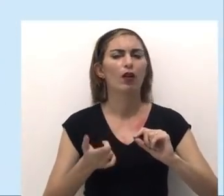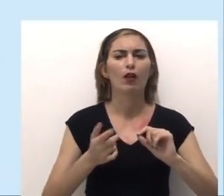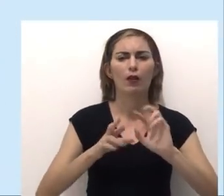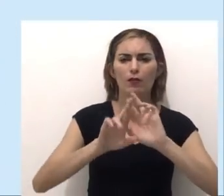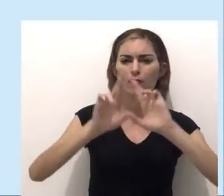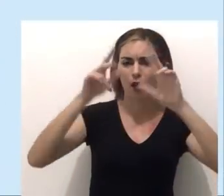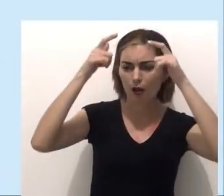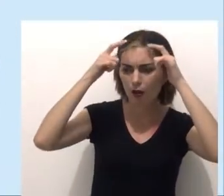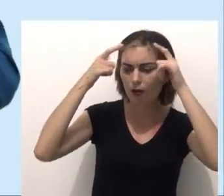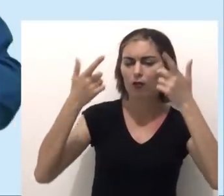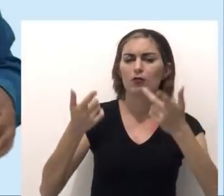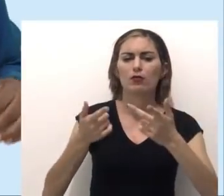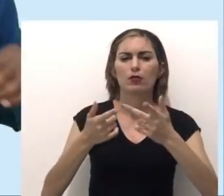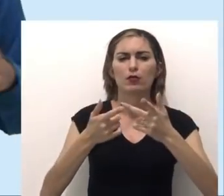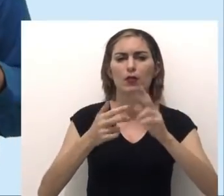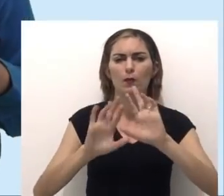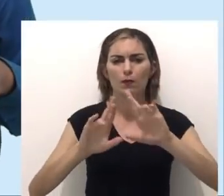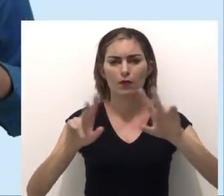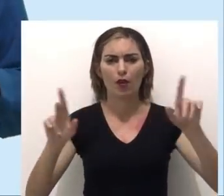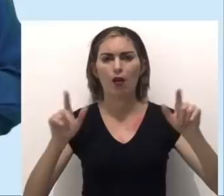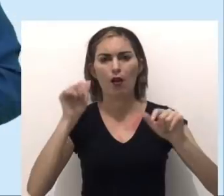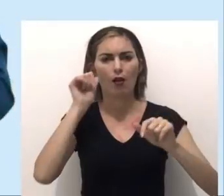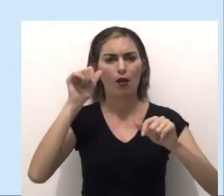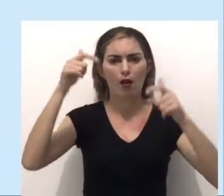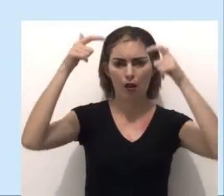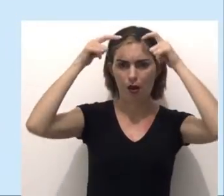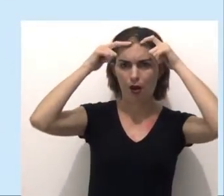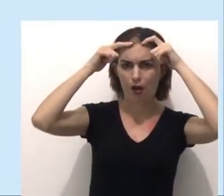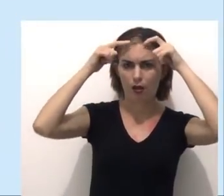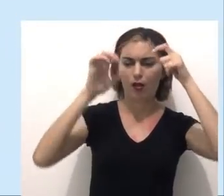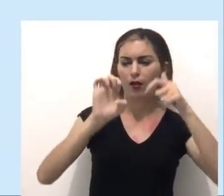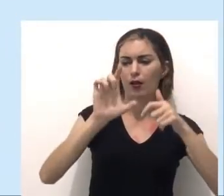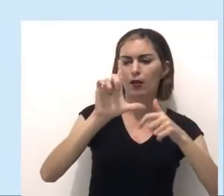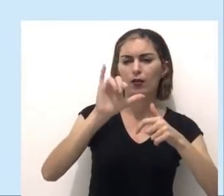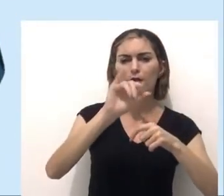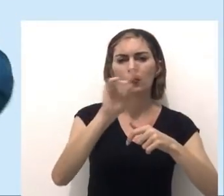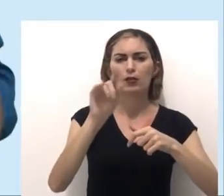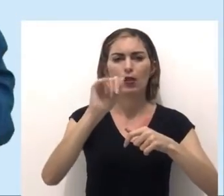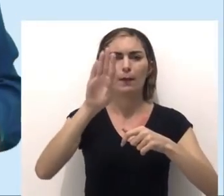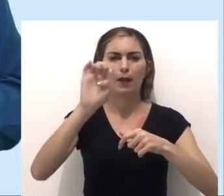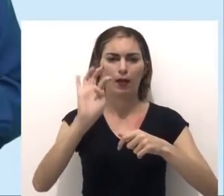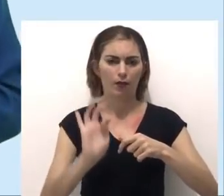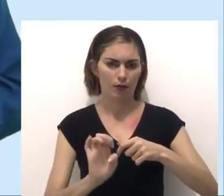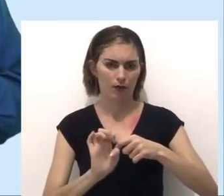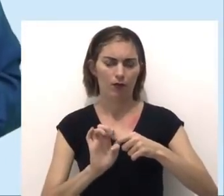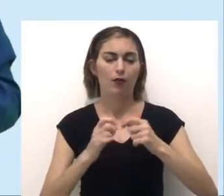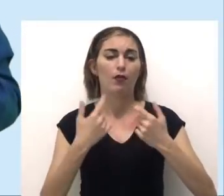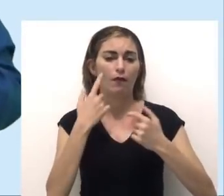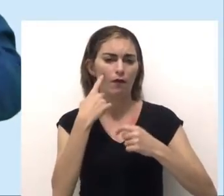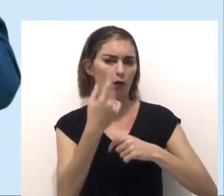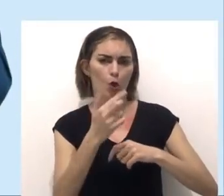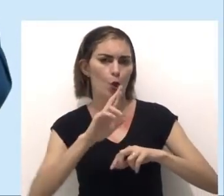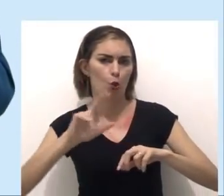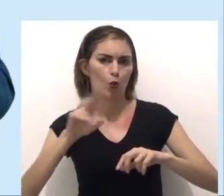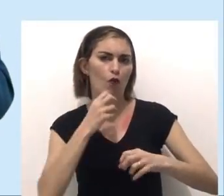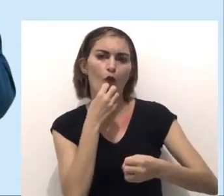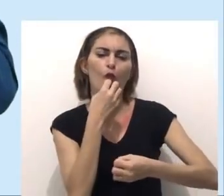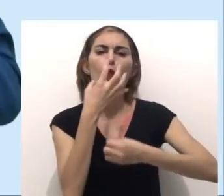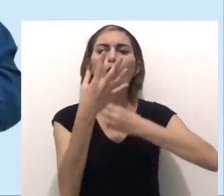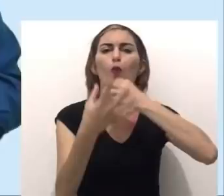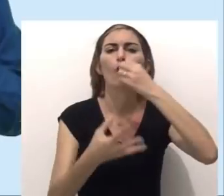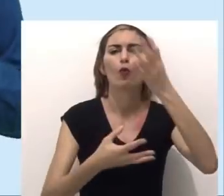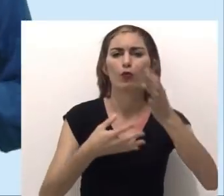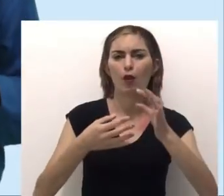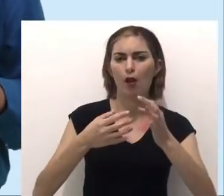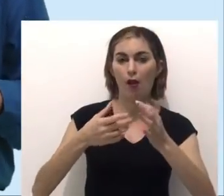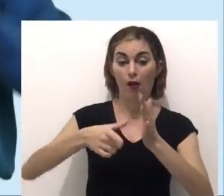De reis e da grande rainha Elizabeth. Então, não